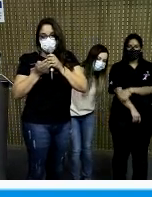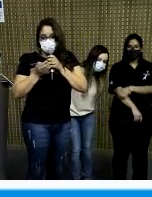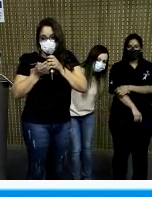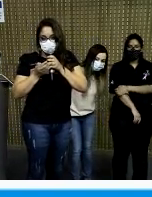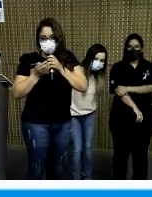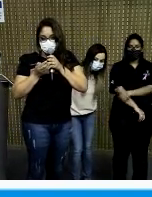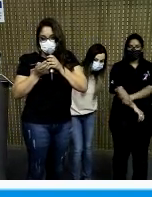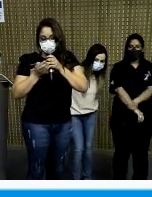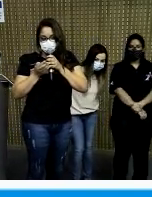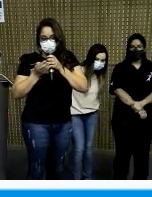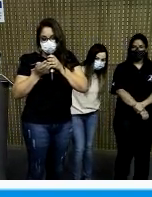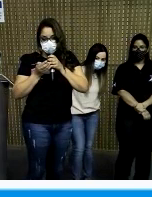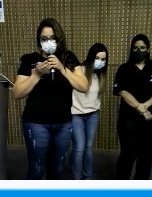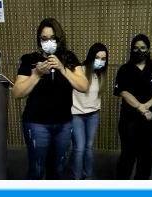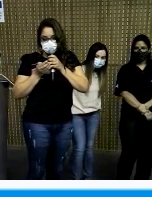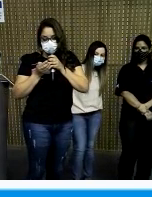gestantes,